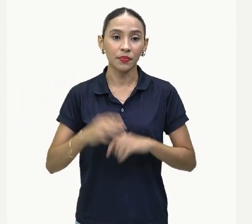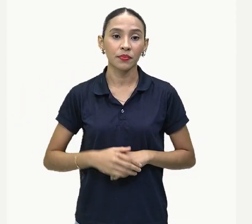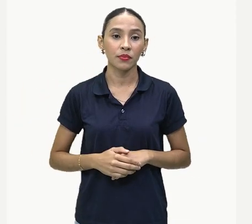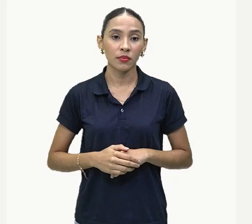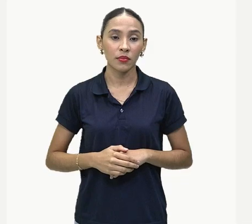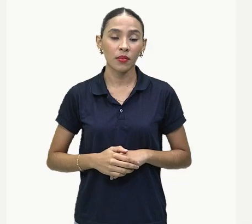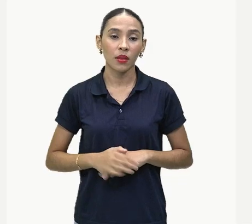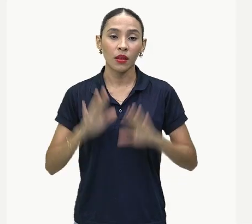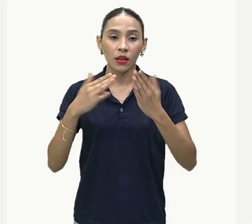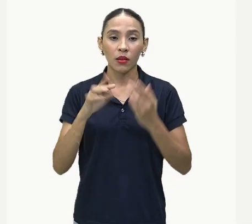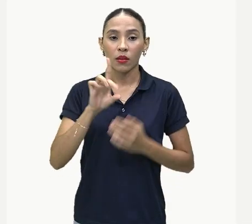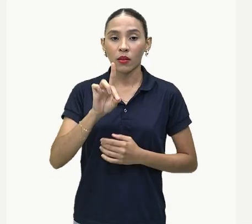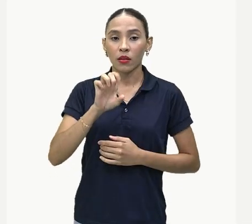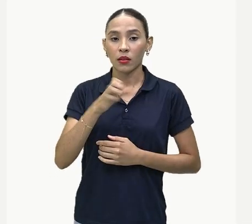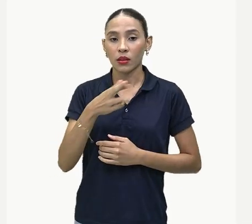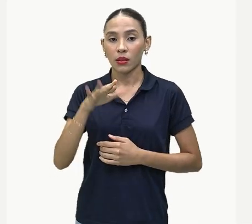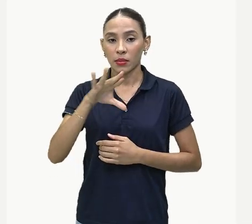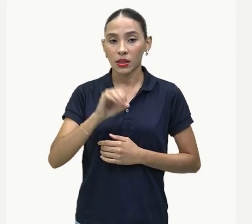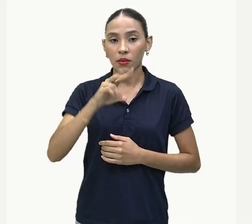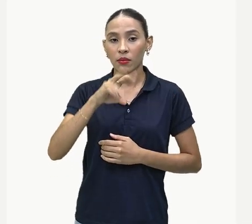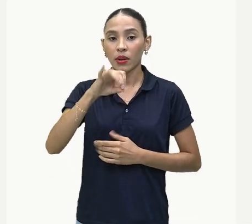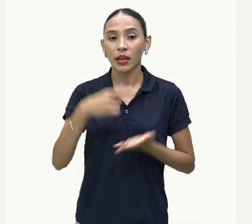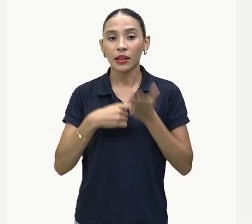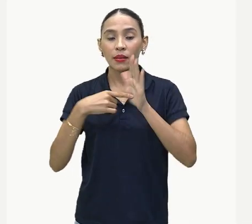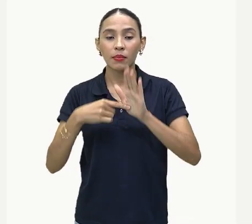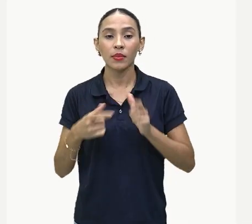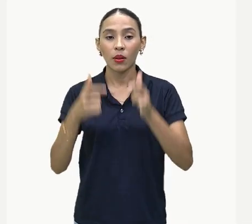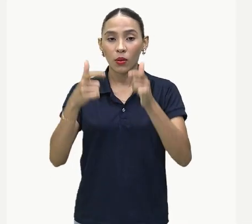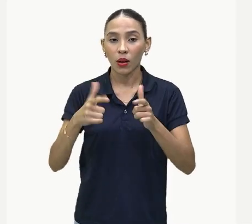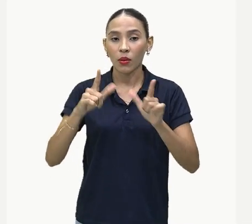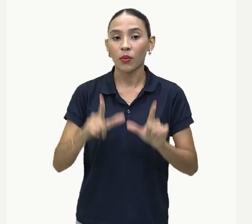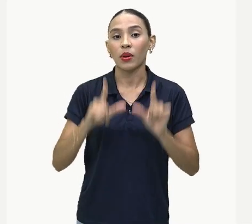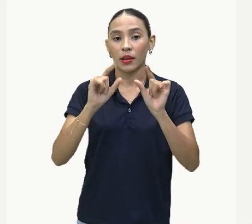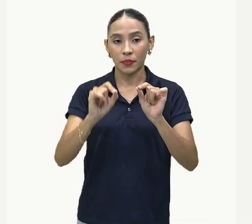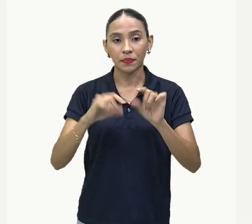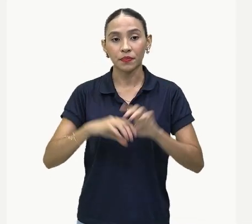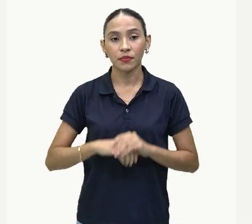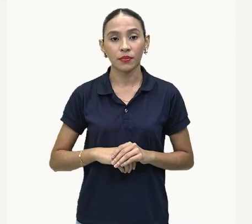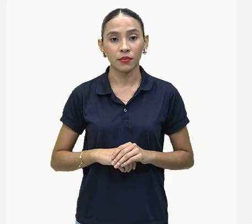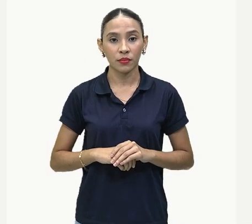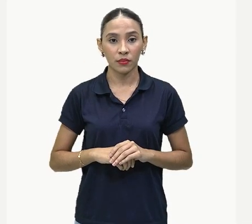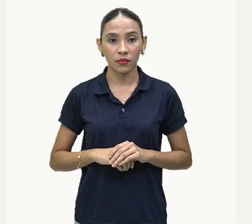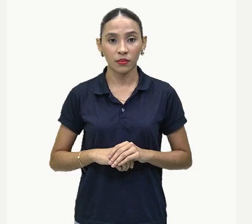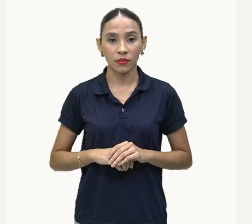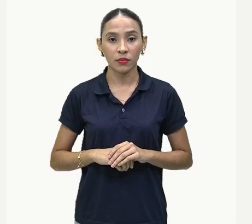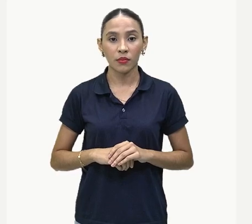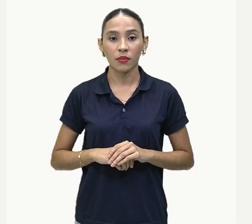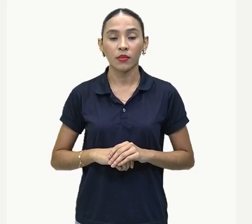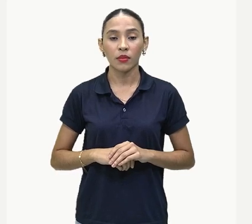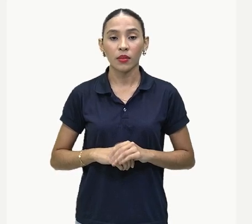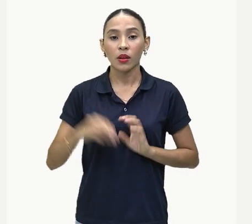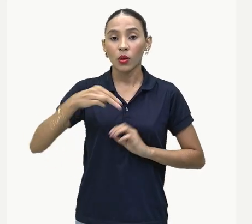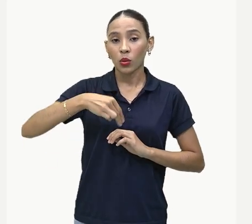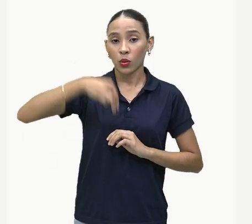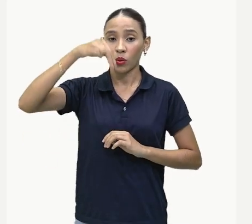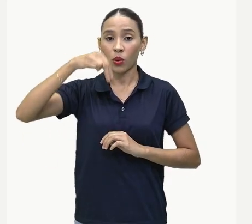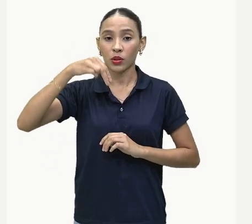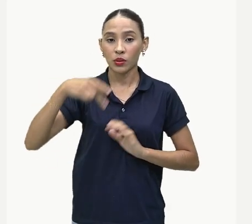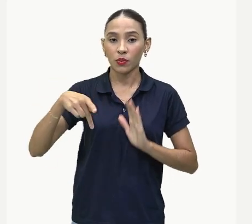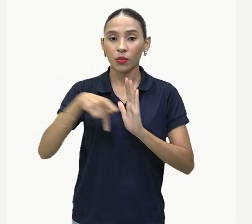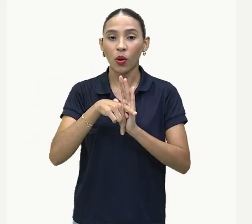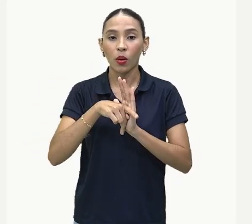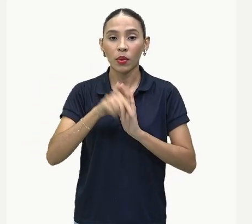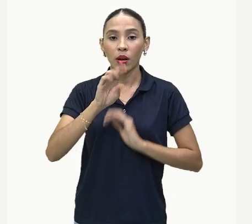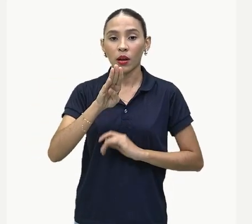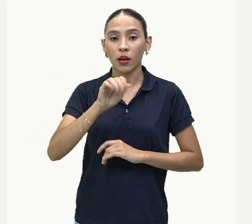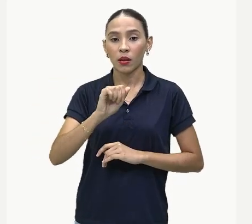Essa depressão, ela está localizada, ela está na borda norte da